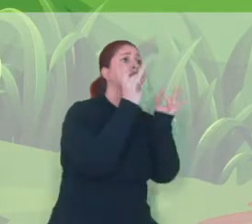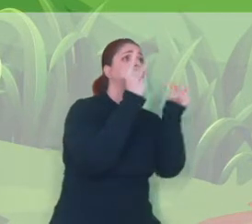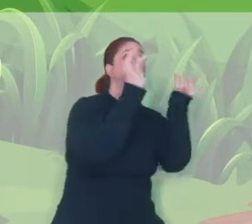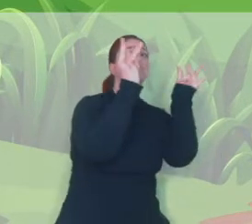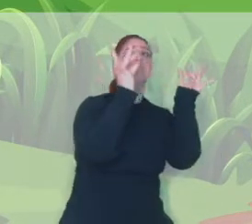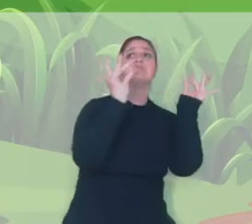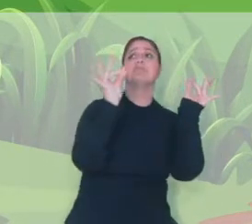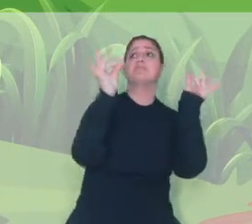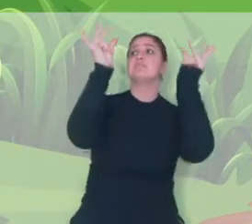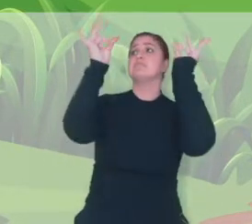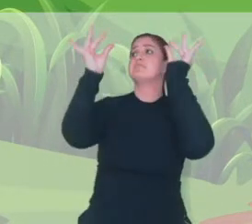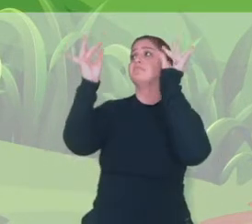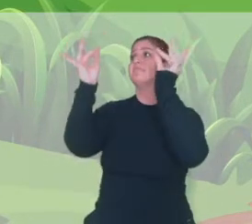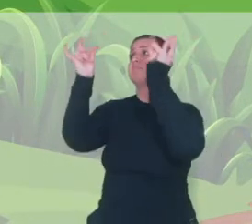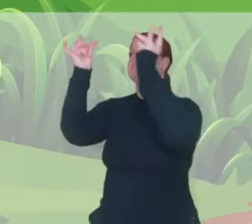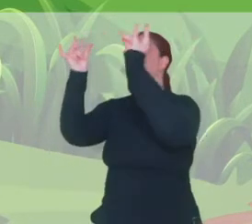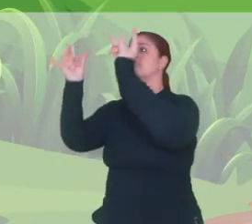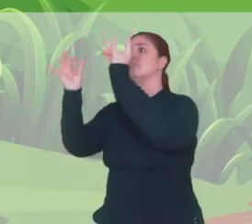cabritinha,